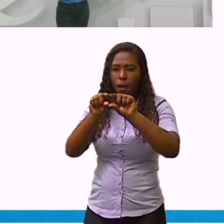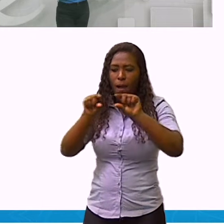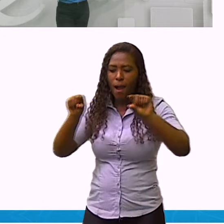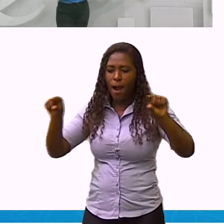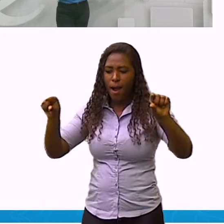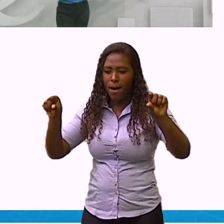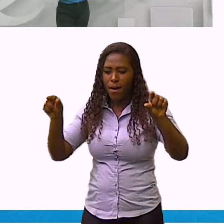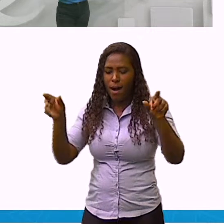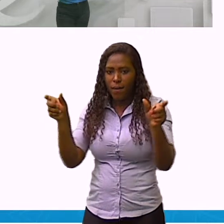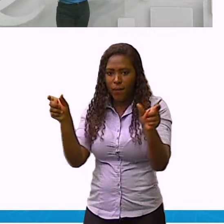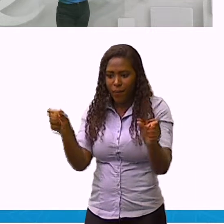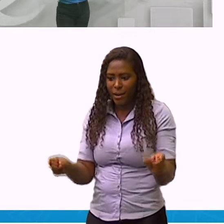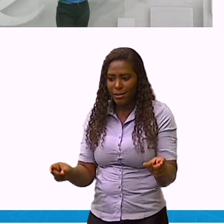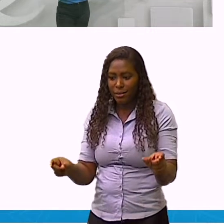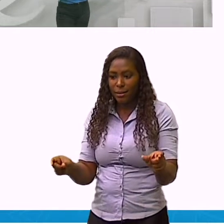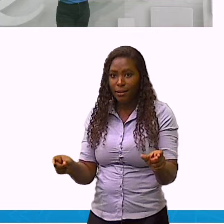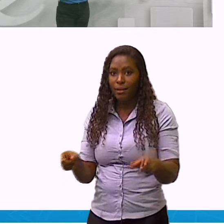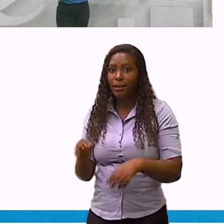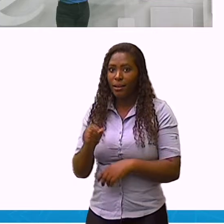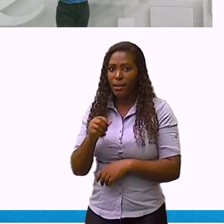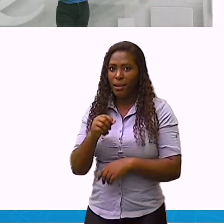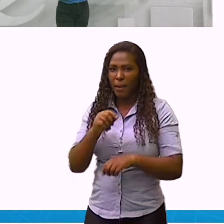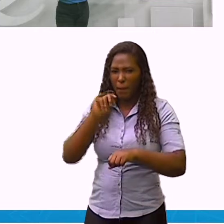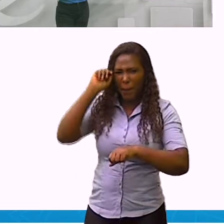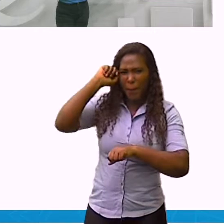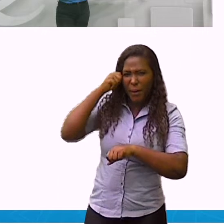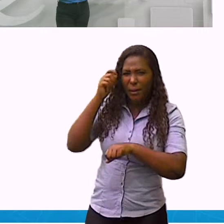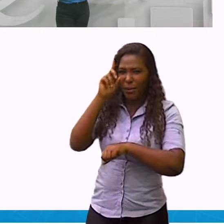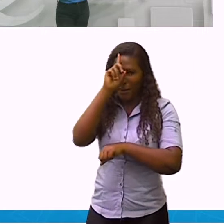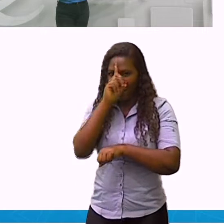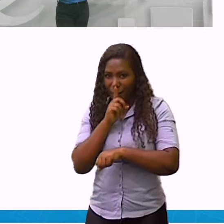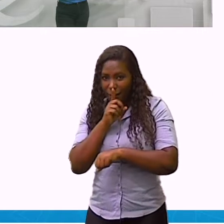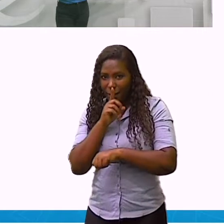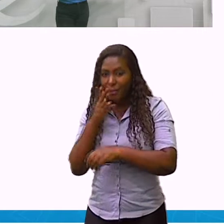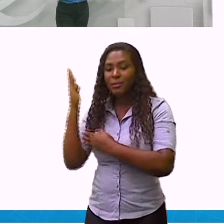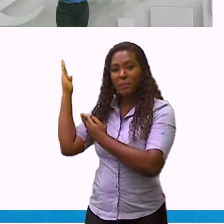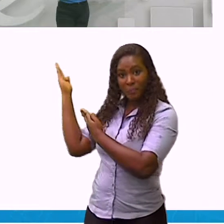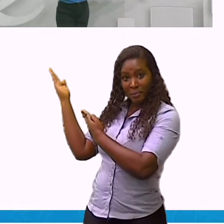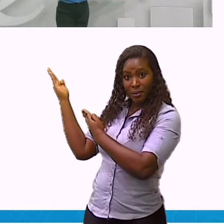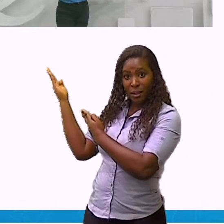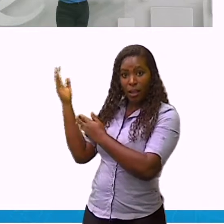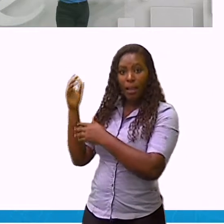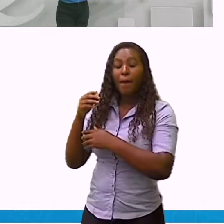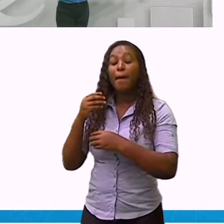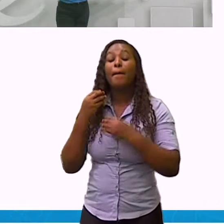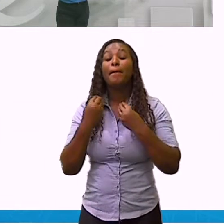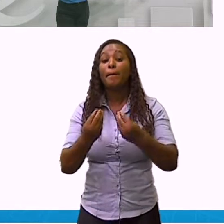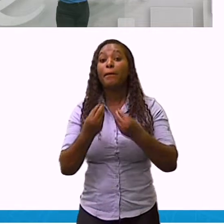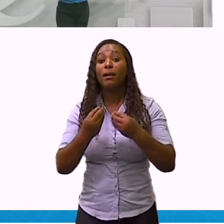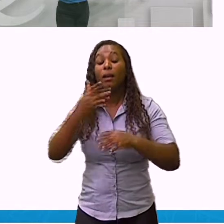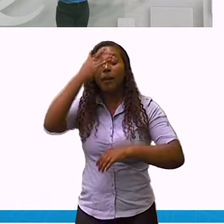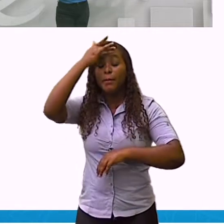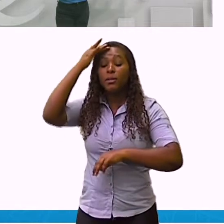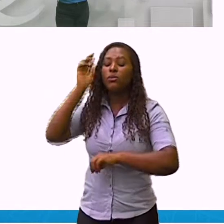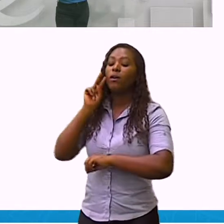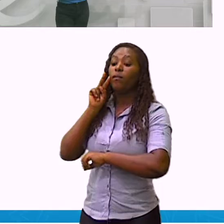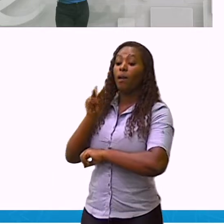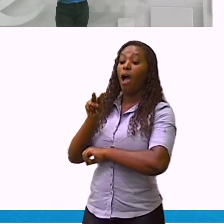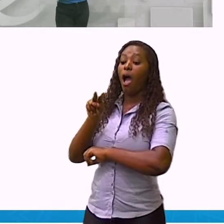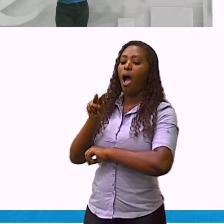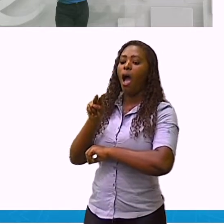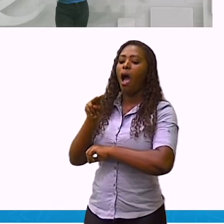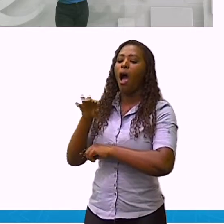ela foi sinalizada, houve ali uma precaução. Por quê? para que esse risco ele